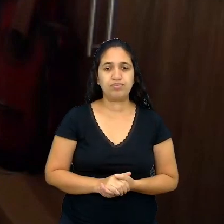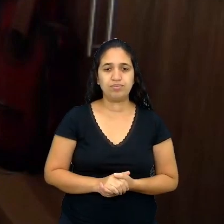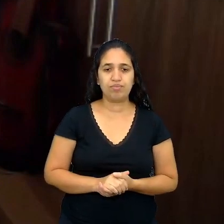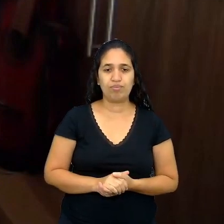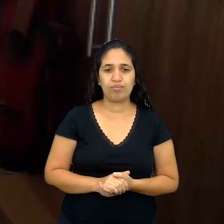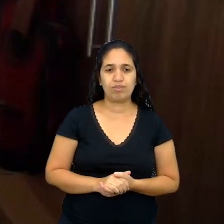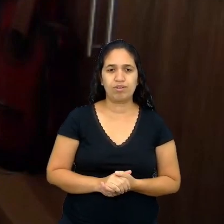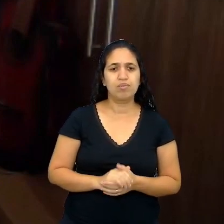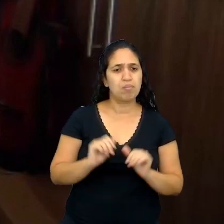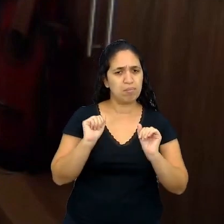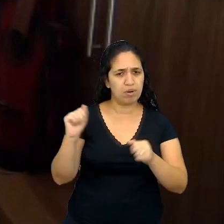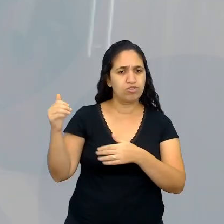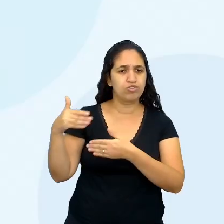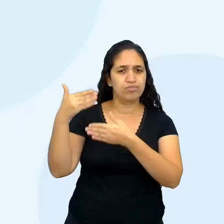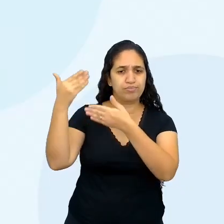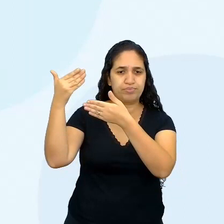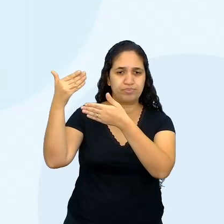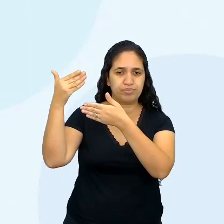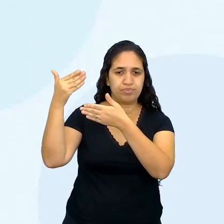Acho que podemos seguir para o próximo.